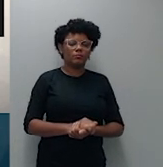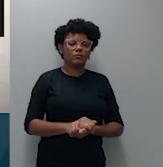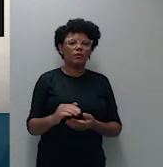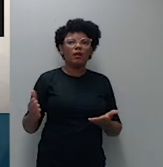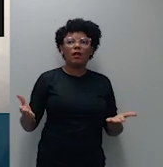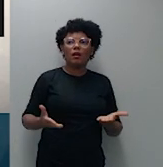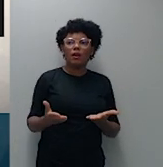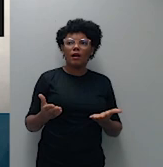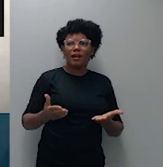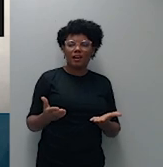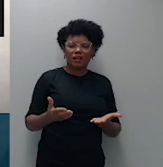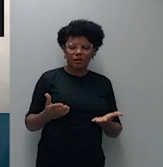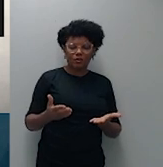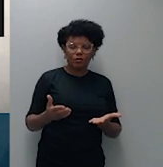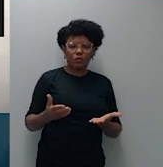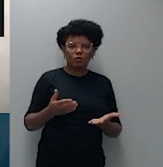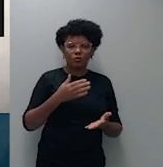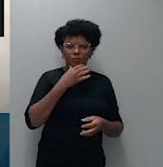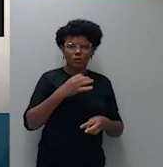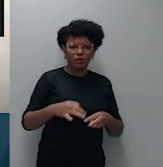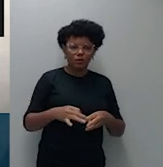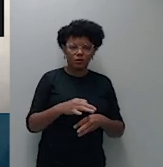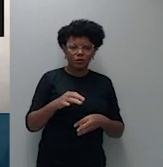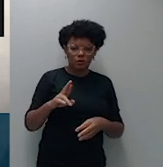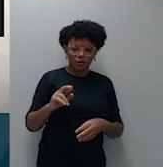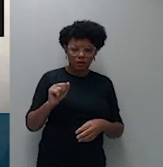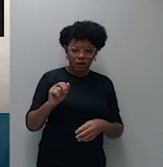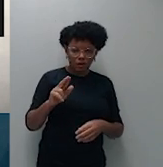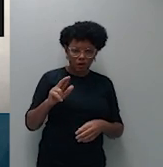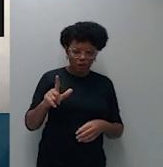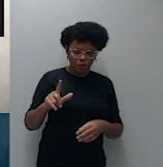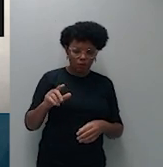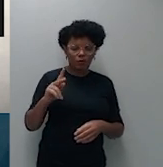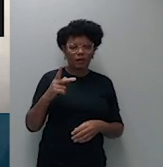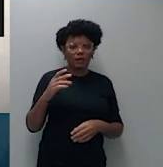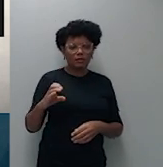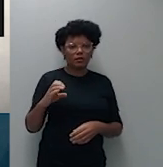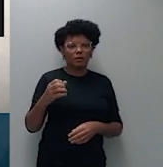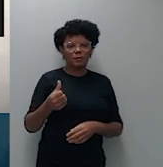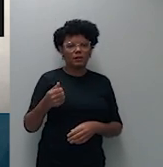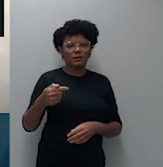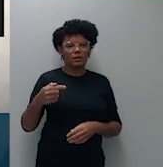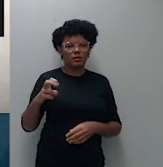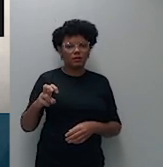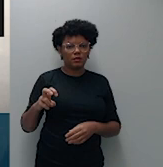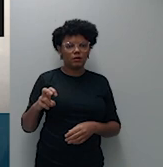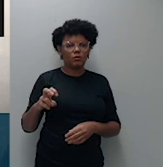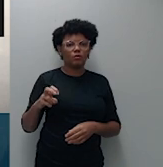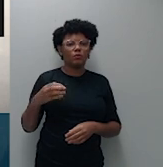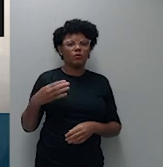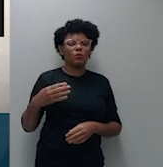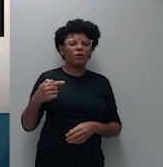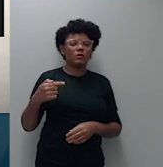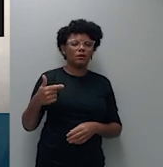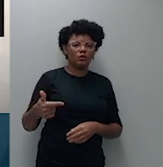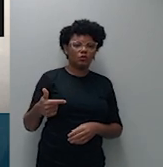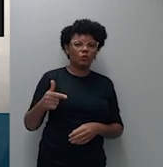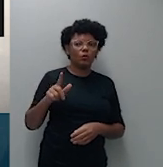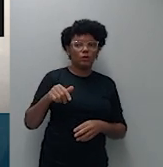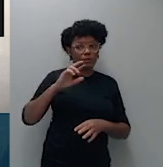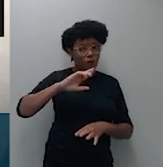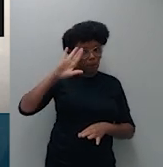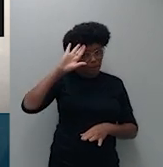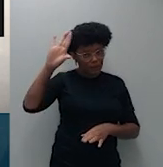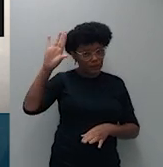Ministro Raul Araújo relator do HC 675472 no